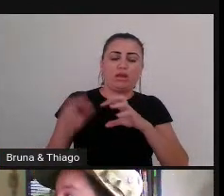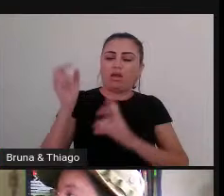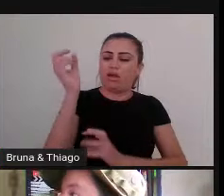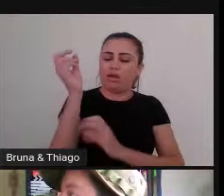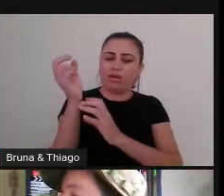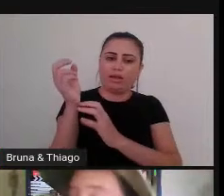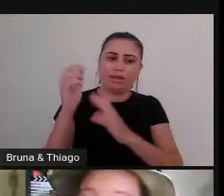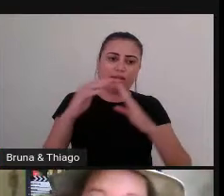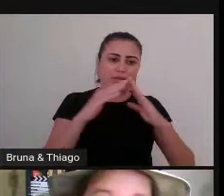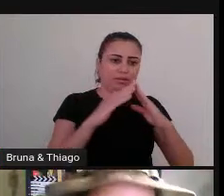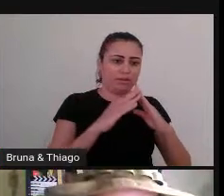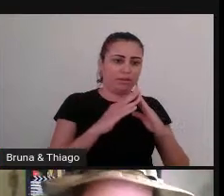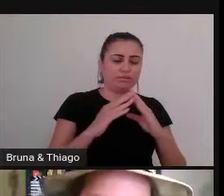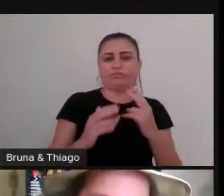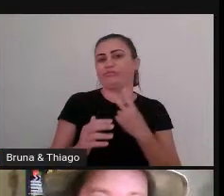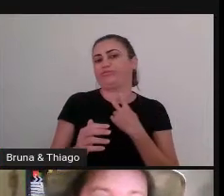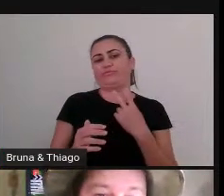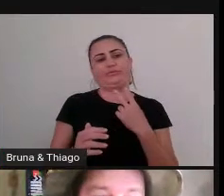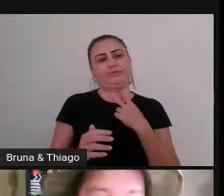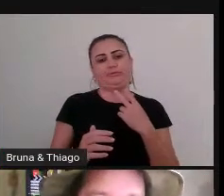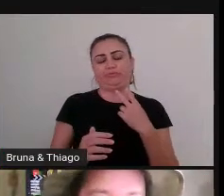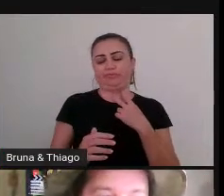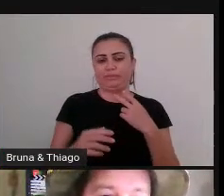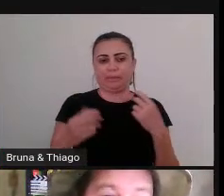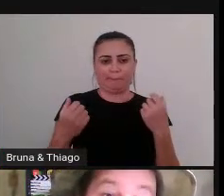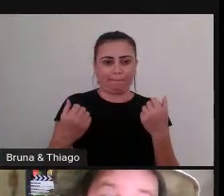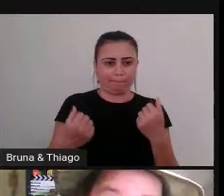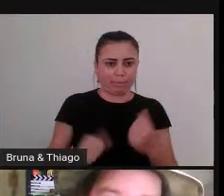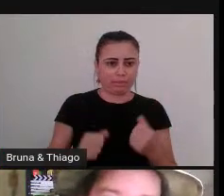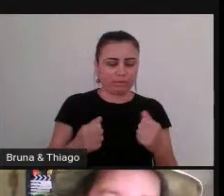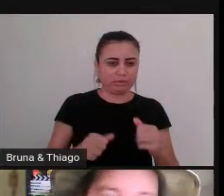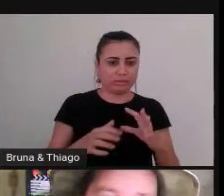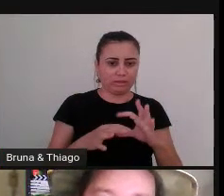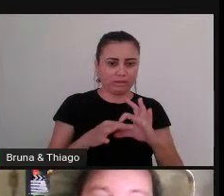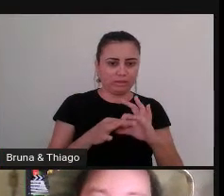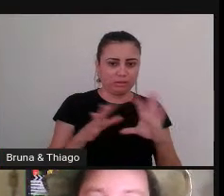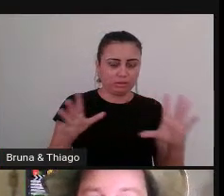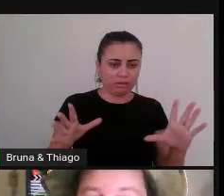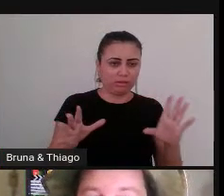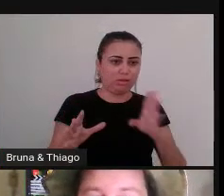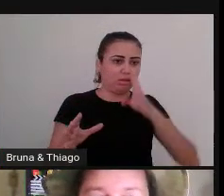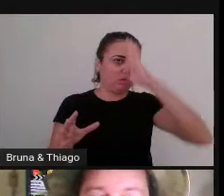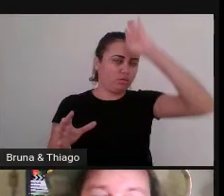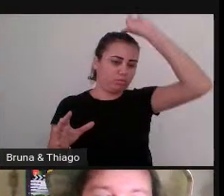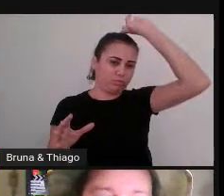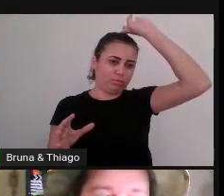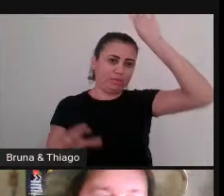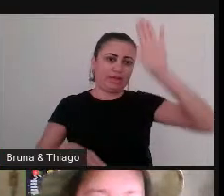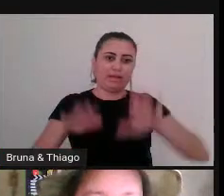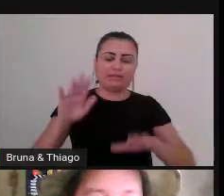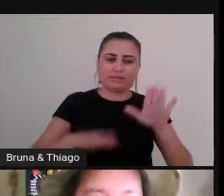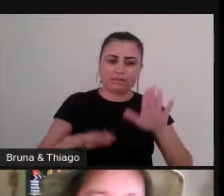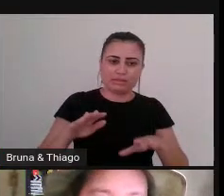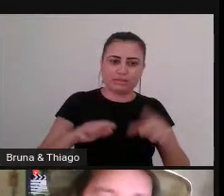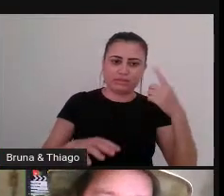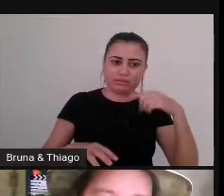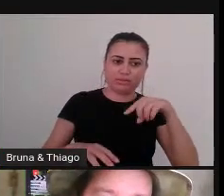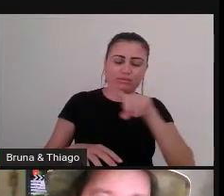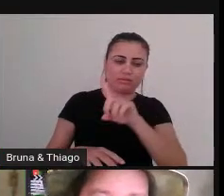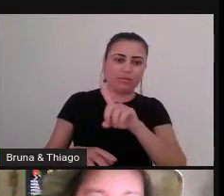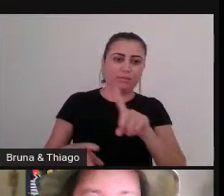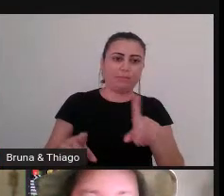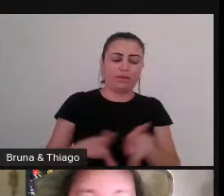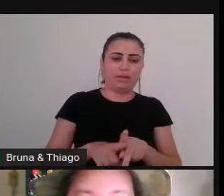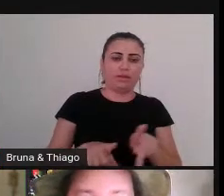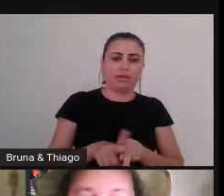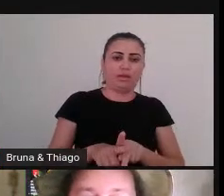mas e o meu bichinho de estimação ali? Não pode, tá errado. Corpo de bombeiro, às vezes eles resgatam, às vezes, tá? Às vezes não. Polícia Civil também são